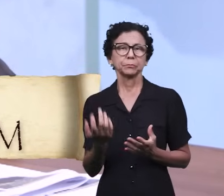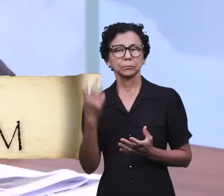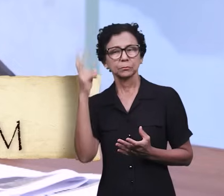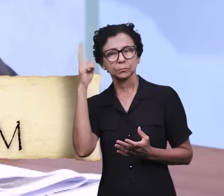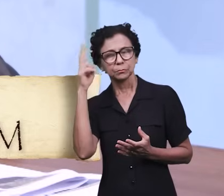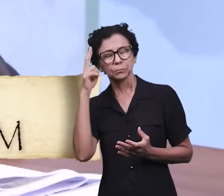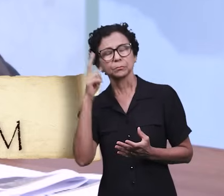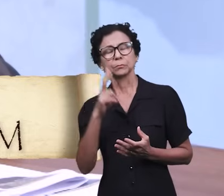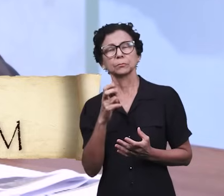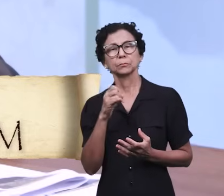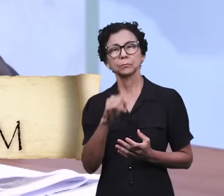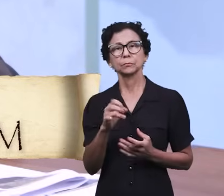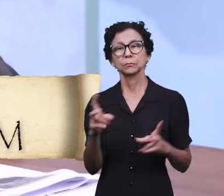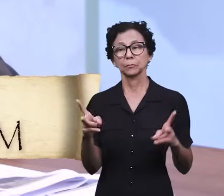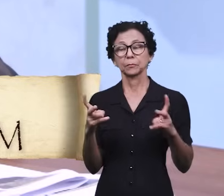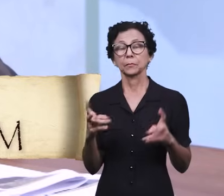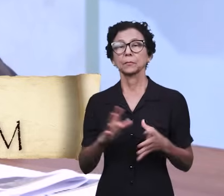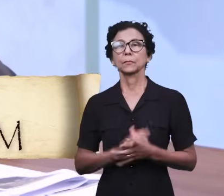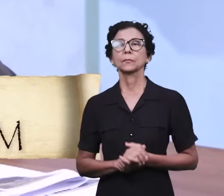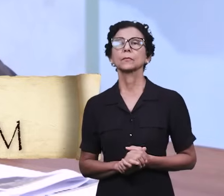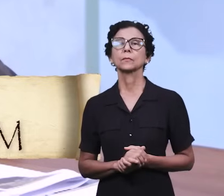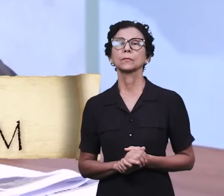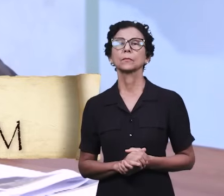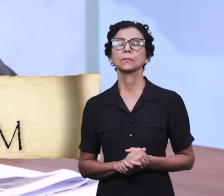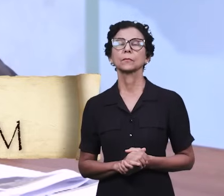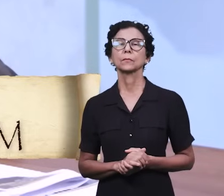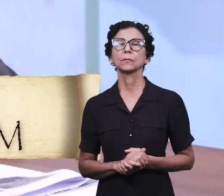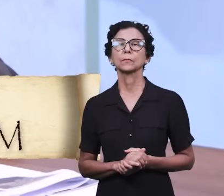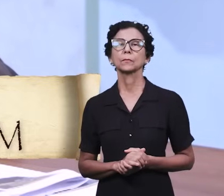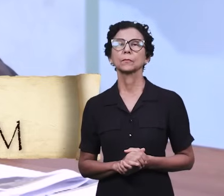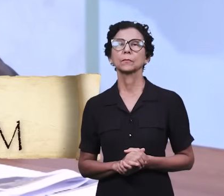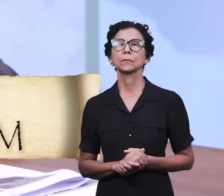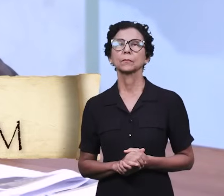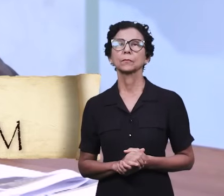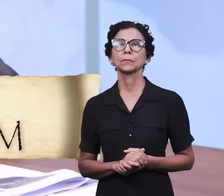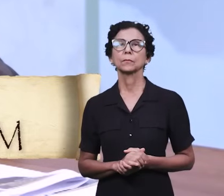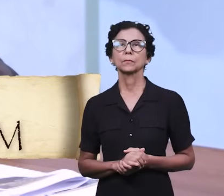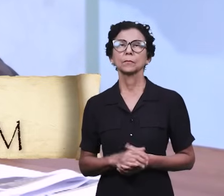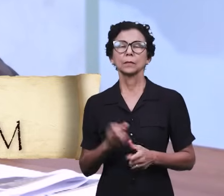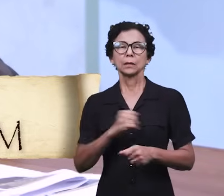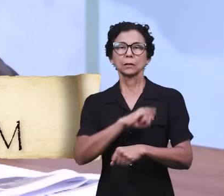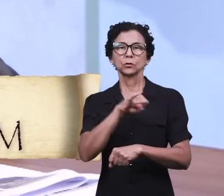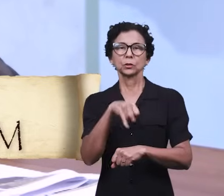Se observar, Jerusalém não era